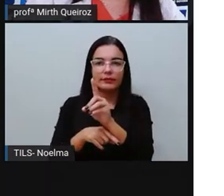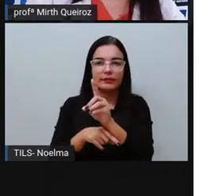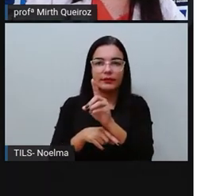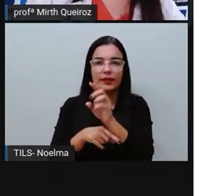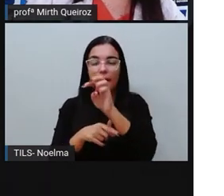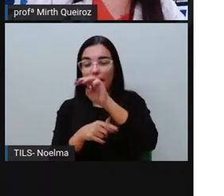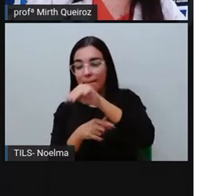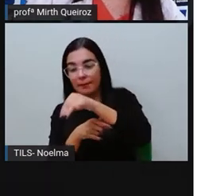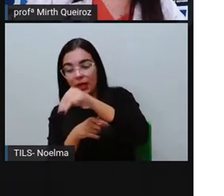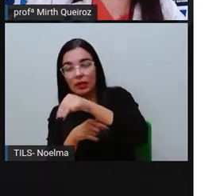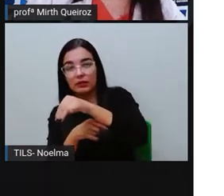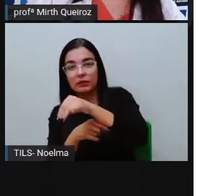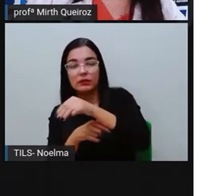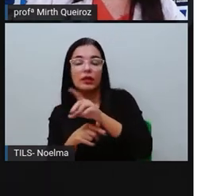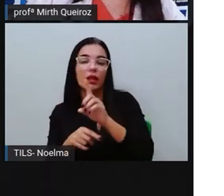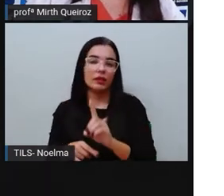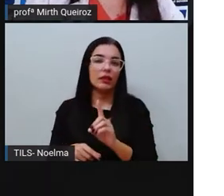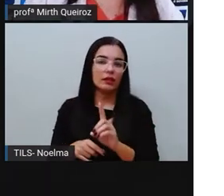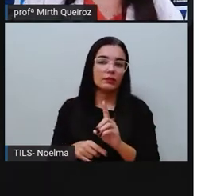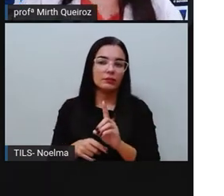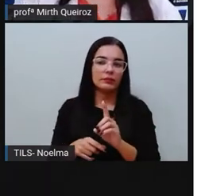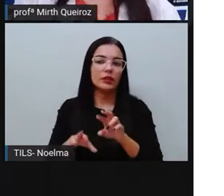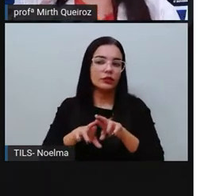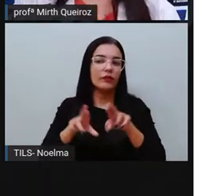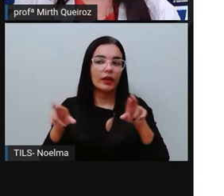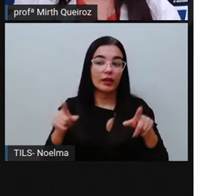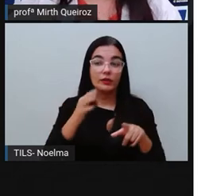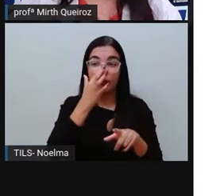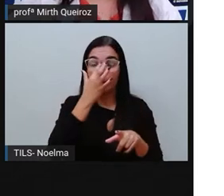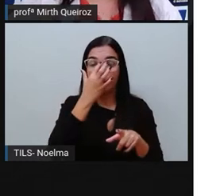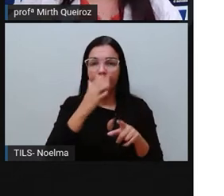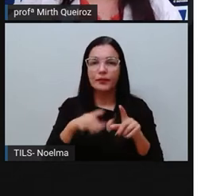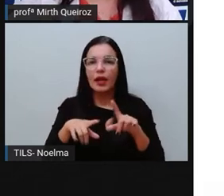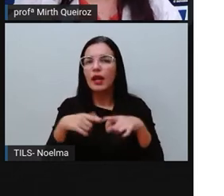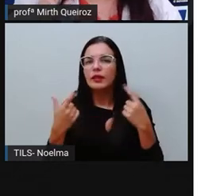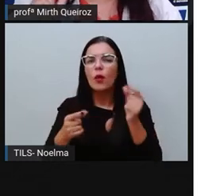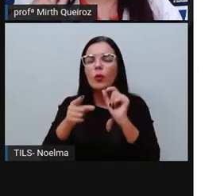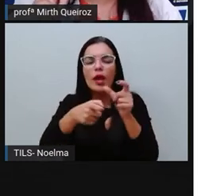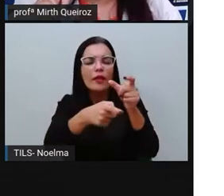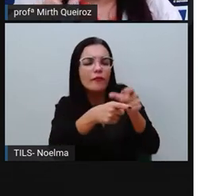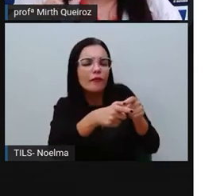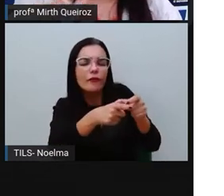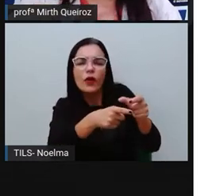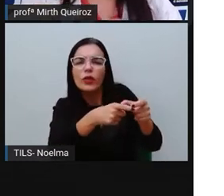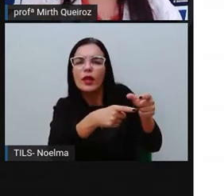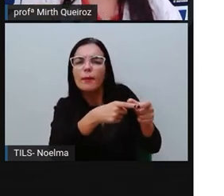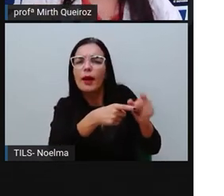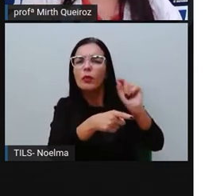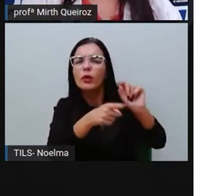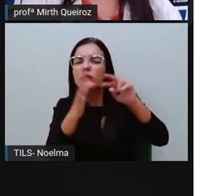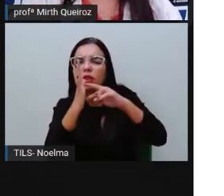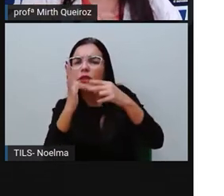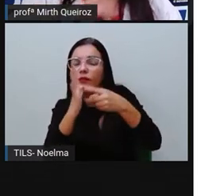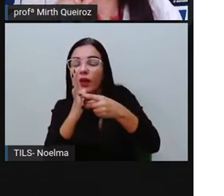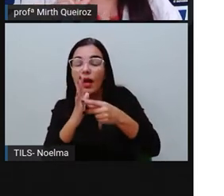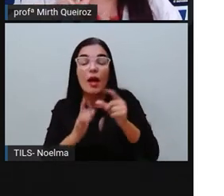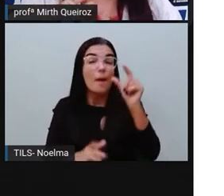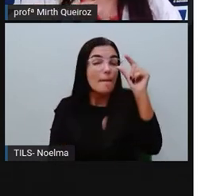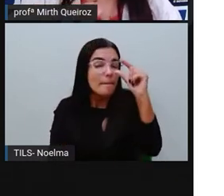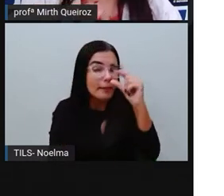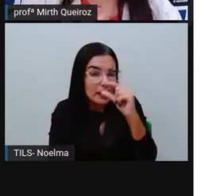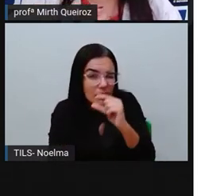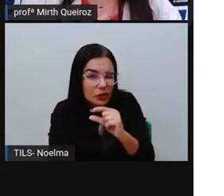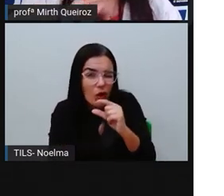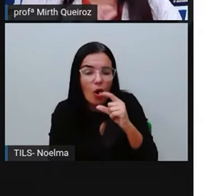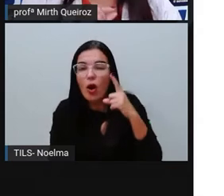com M, data com D. Então, o que é fonema? Fonema é o menor elemento sonoro que vai fazer